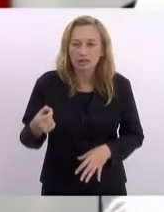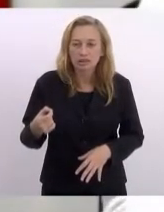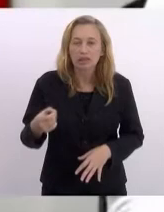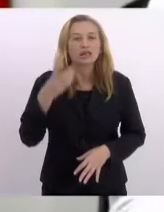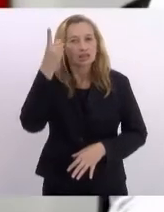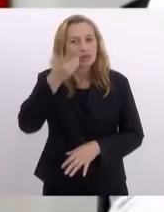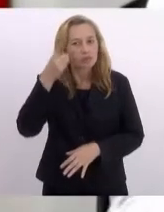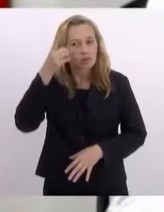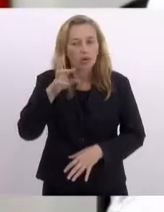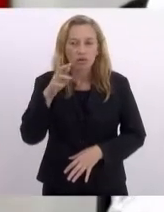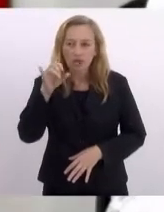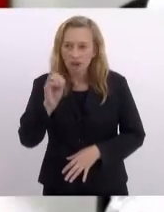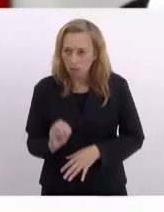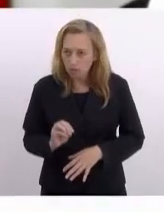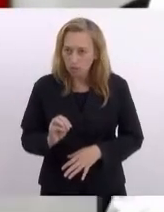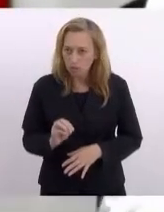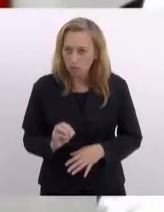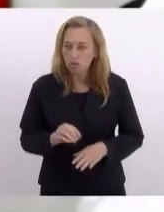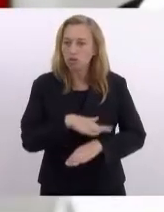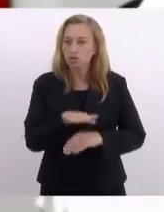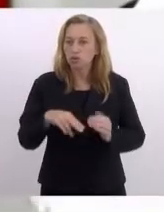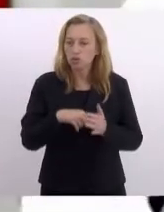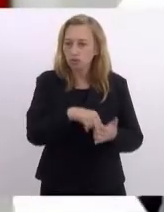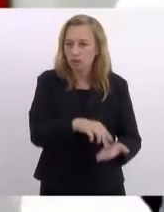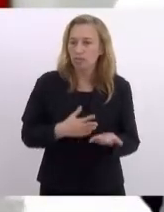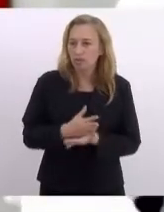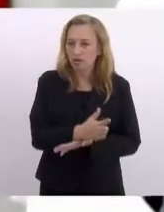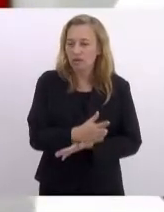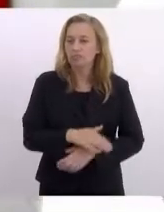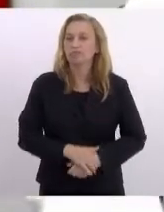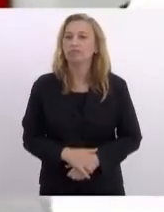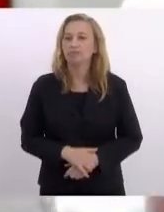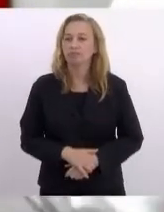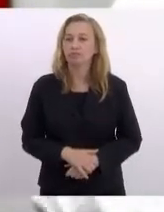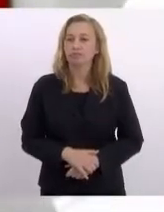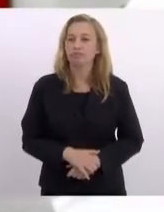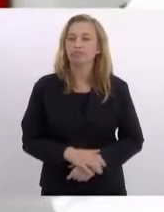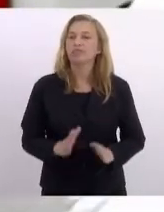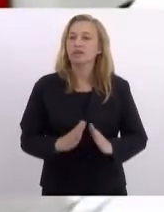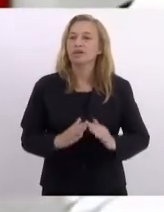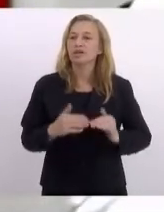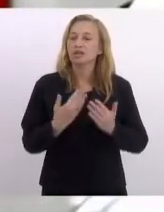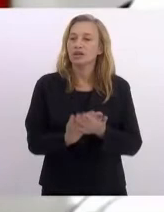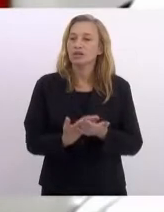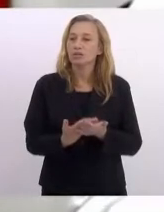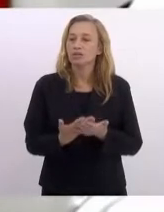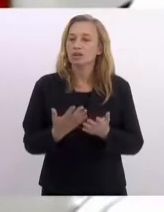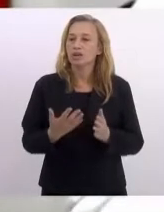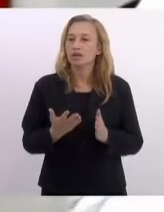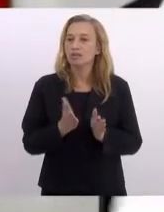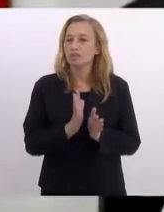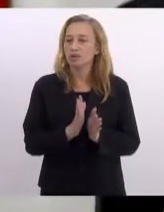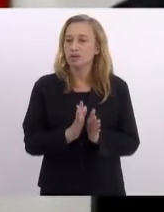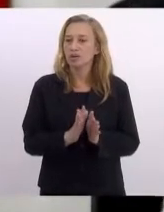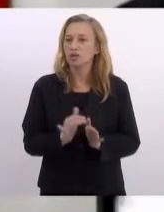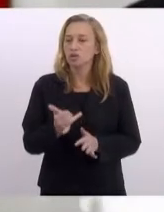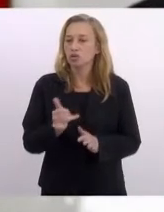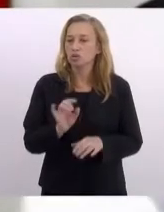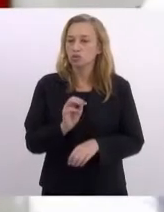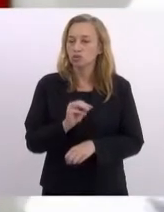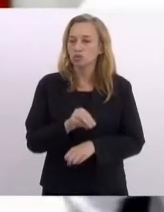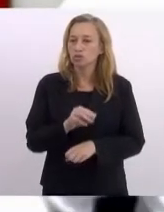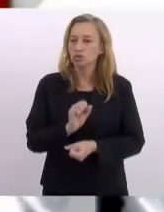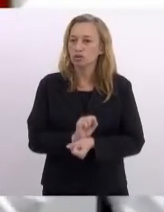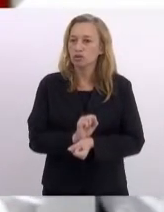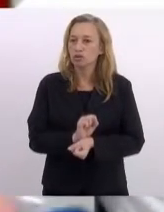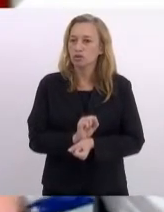do deputado Ronaldo Anchieta. Os senhores que aprovam, permaneçam como estão, aprovado. Há sobre a mesa, só um minutinho aqui que foi